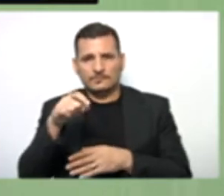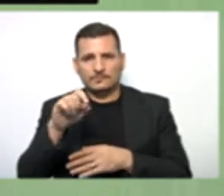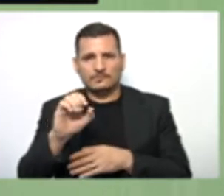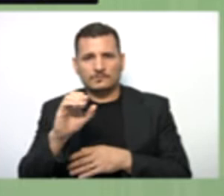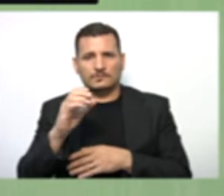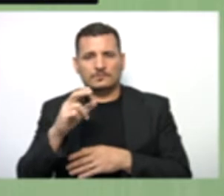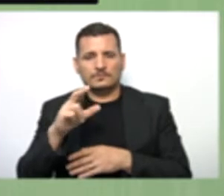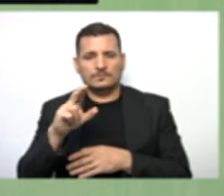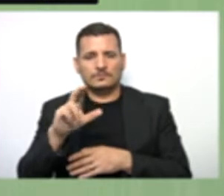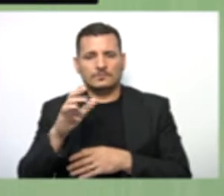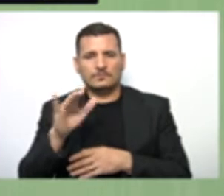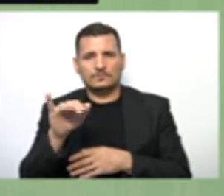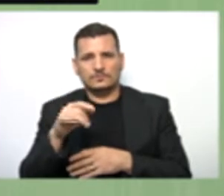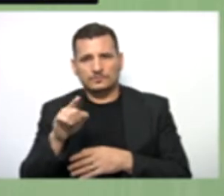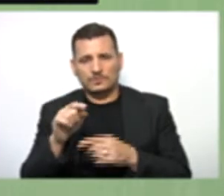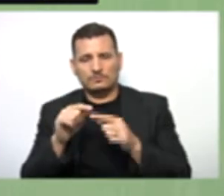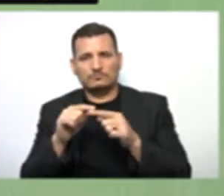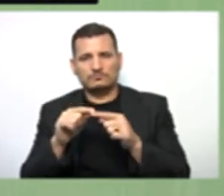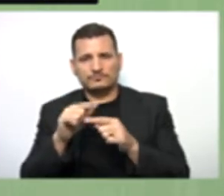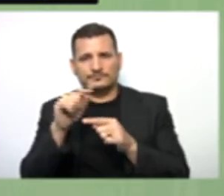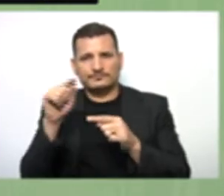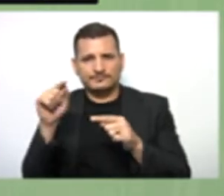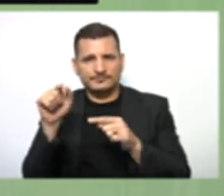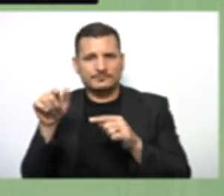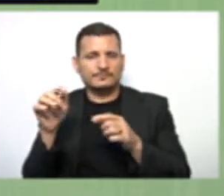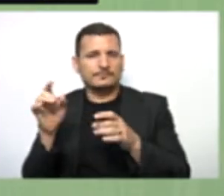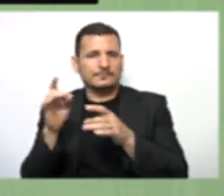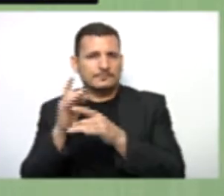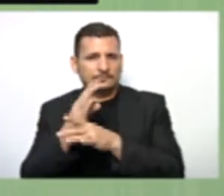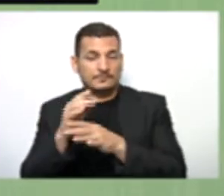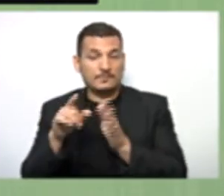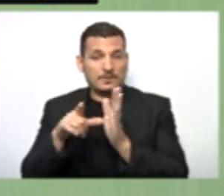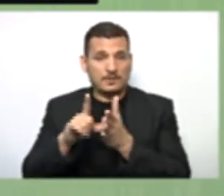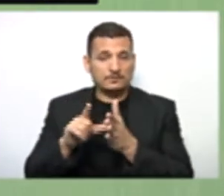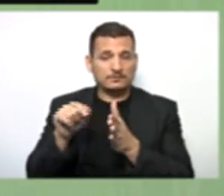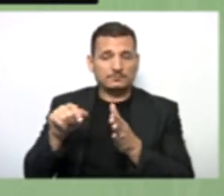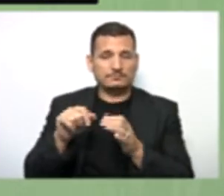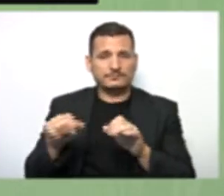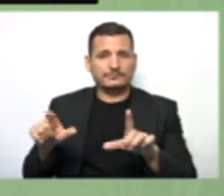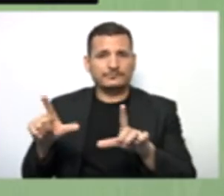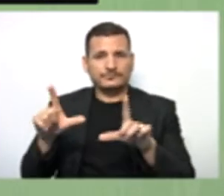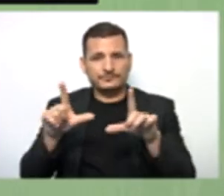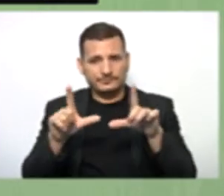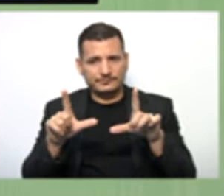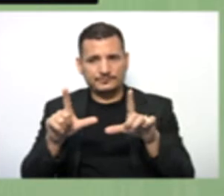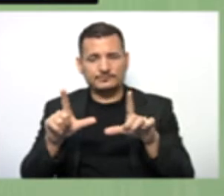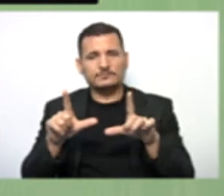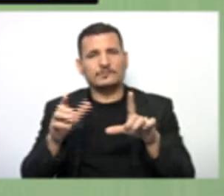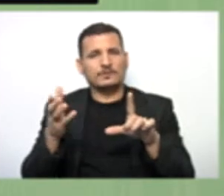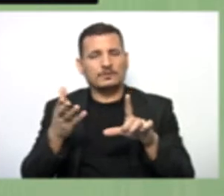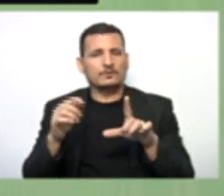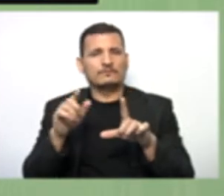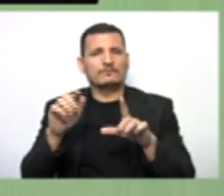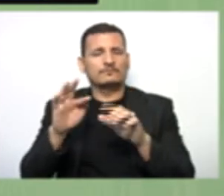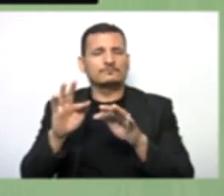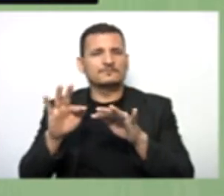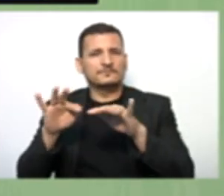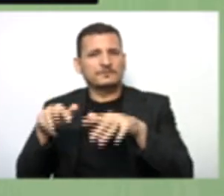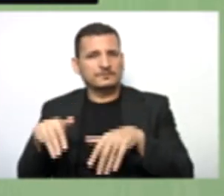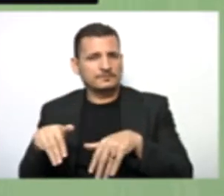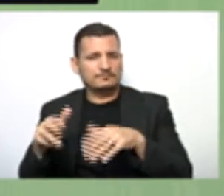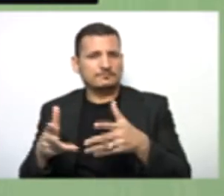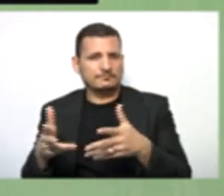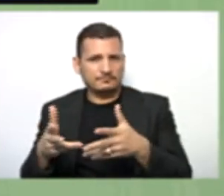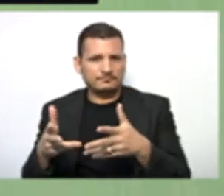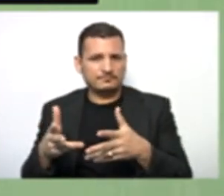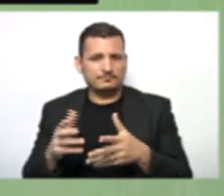acho que o nome, assim, a nomenclatura já diz muita coisa. Ele estava em execução e agora ele vai ser finalizado. Só